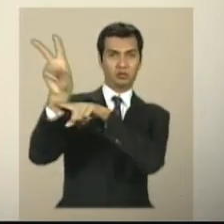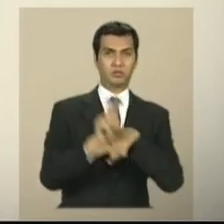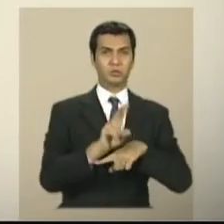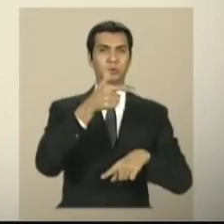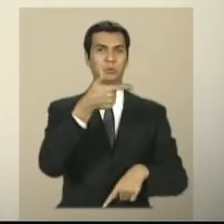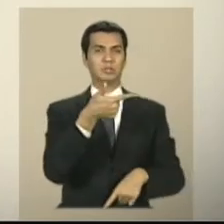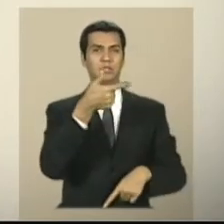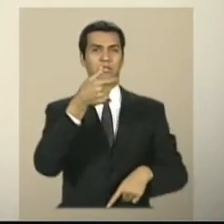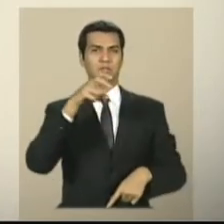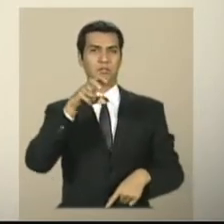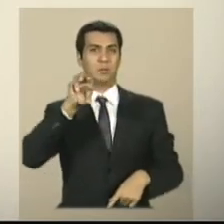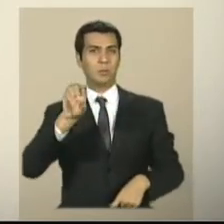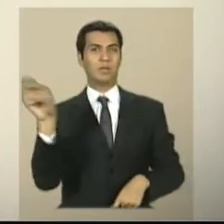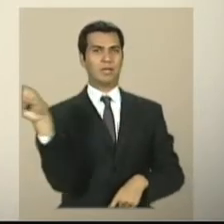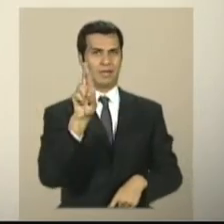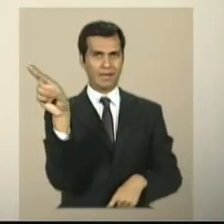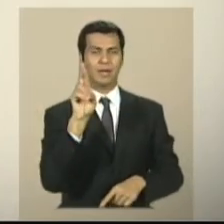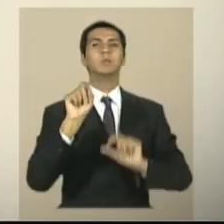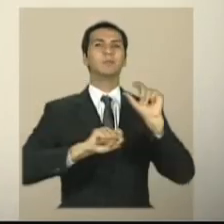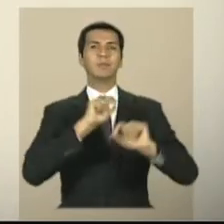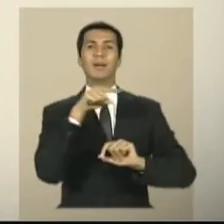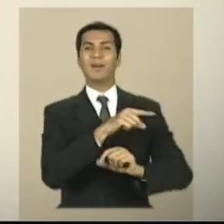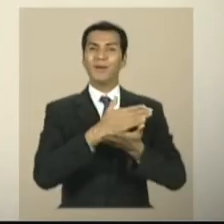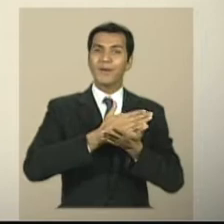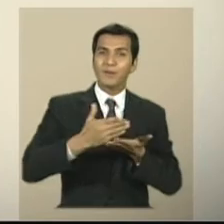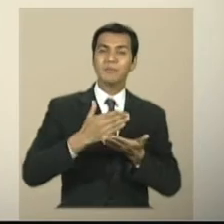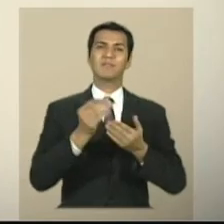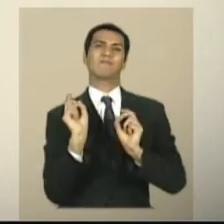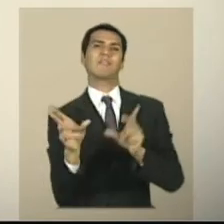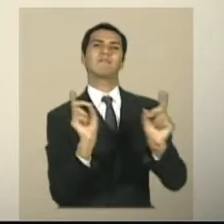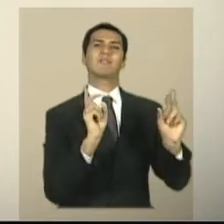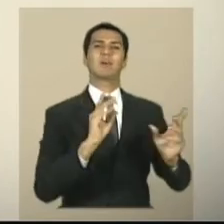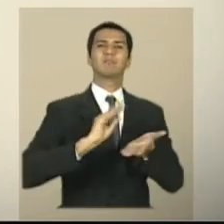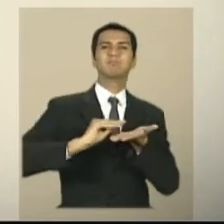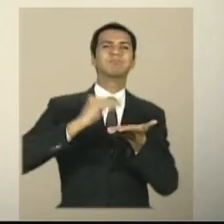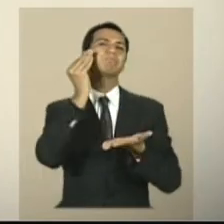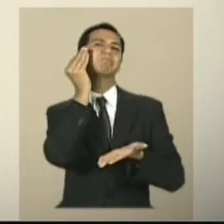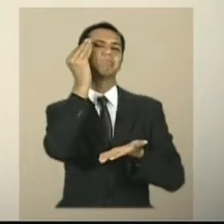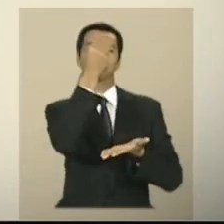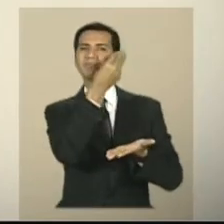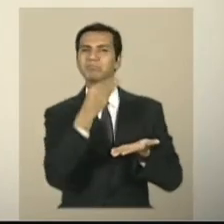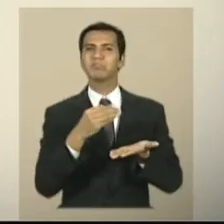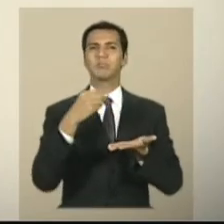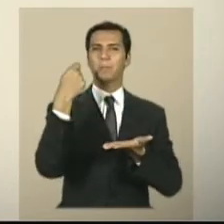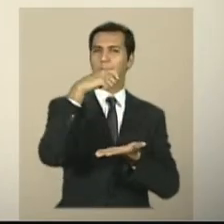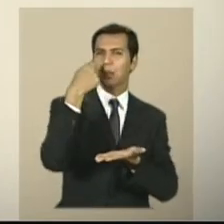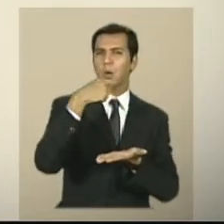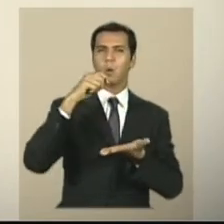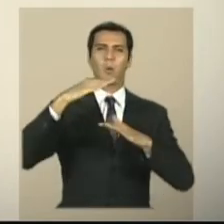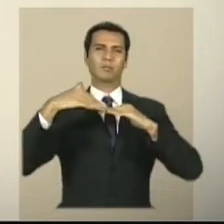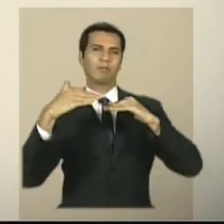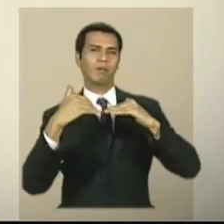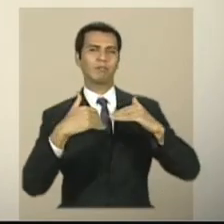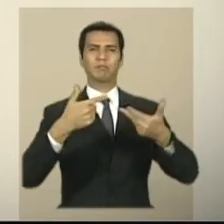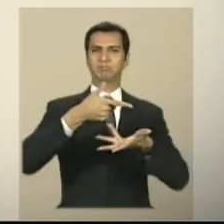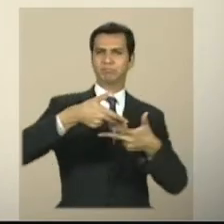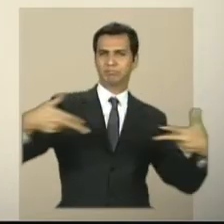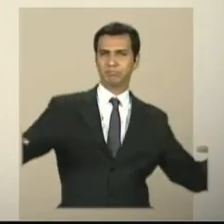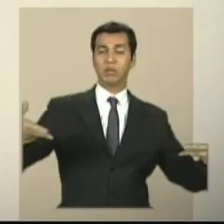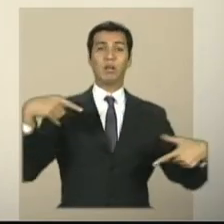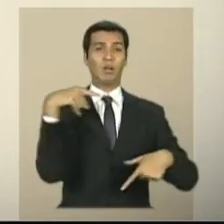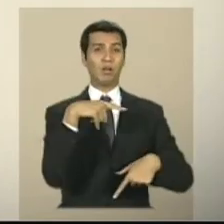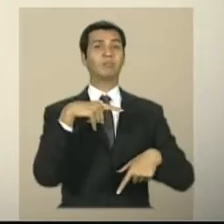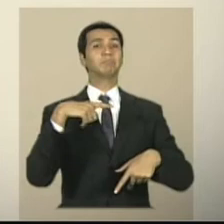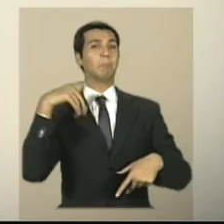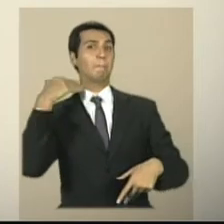Nordeste para começar um pequeno e o aço de venda de cosméticos com a orientação do pessoal do banco Foi ampliando